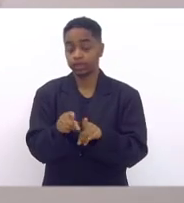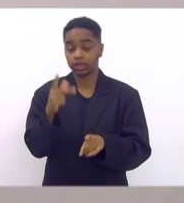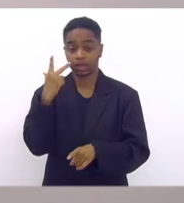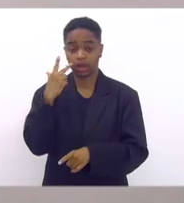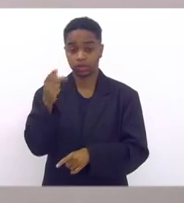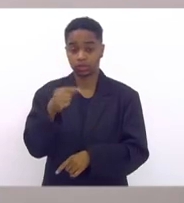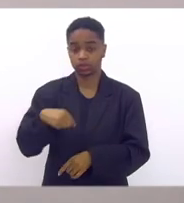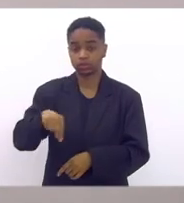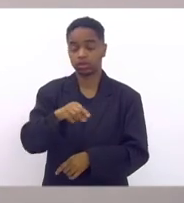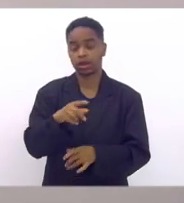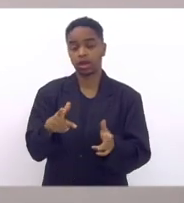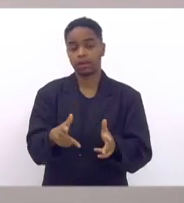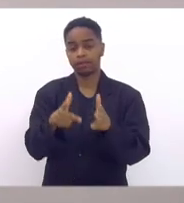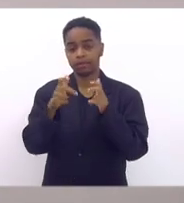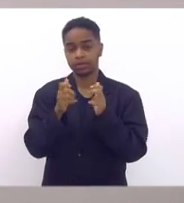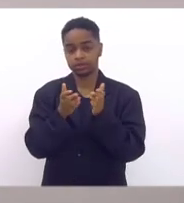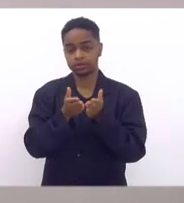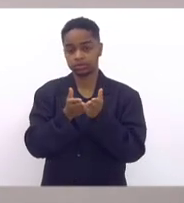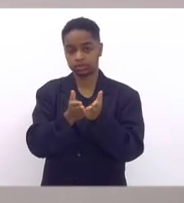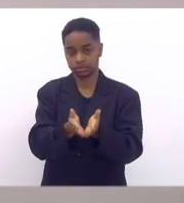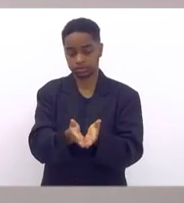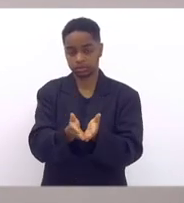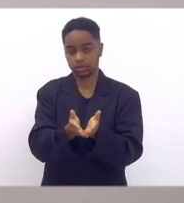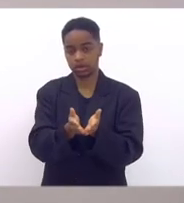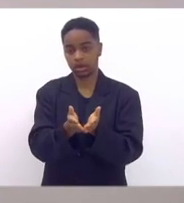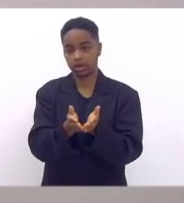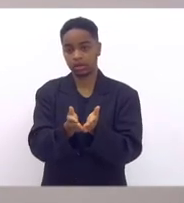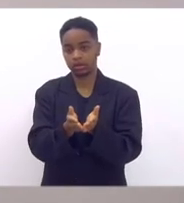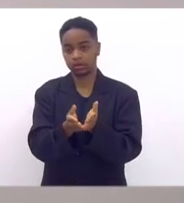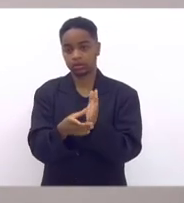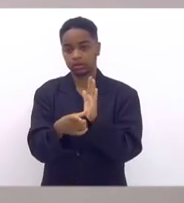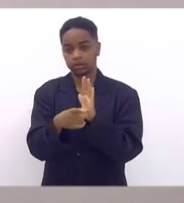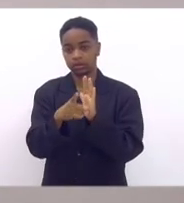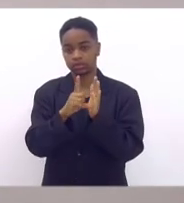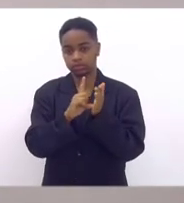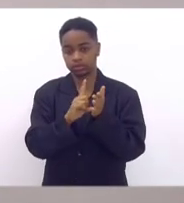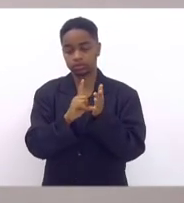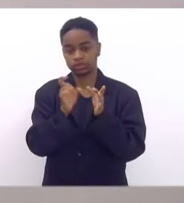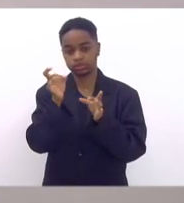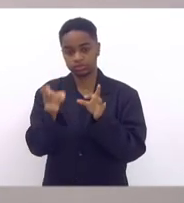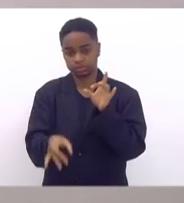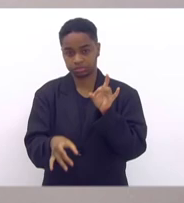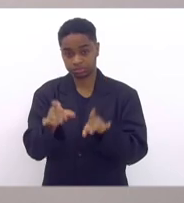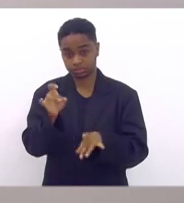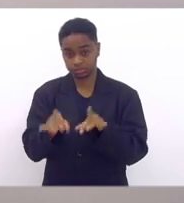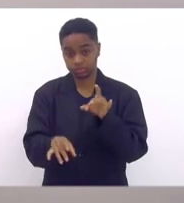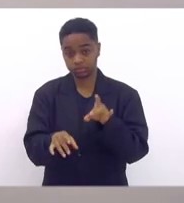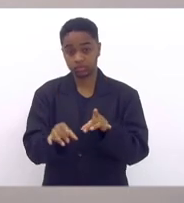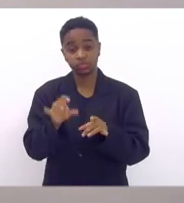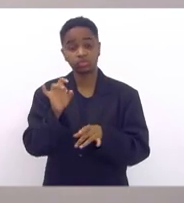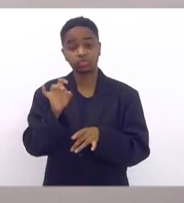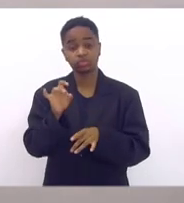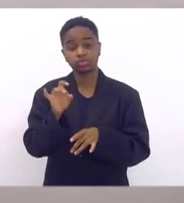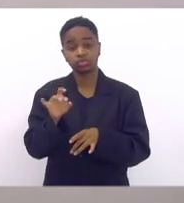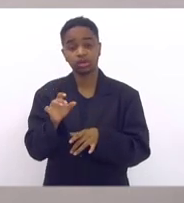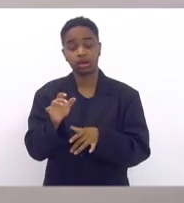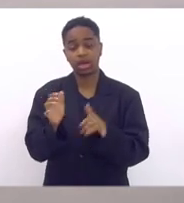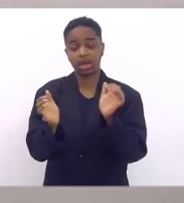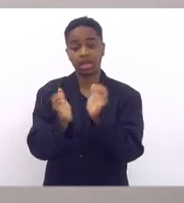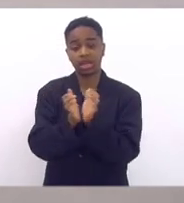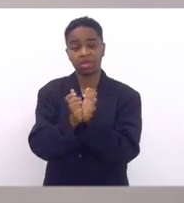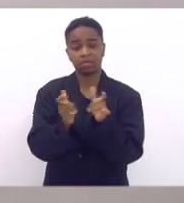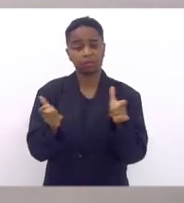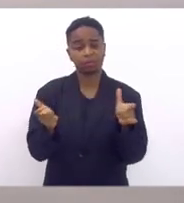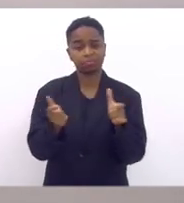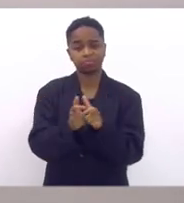ver essas embarcações antes de de de serem abandonadas elas simplesmente ficarem com tripulação mínima ali